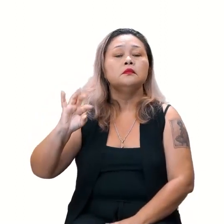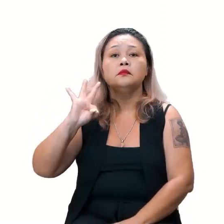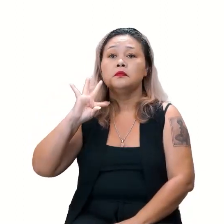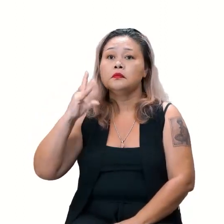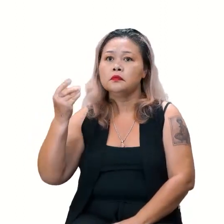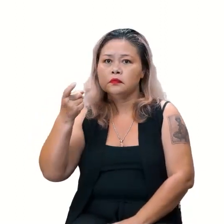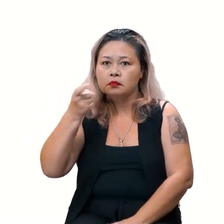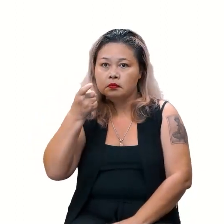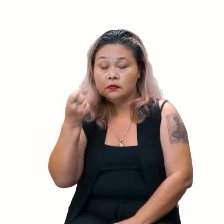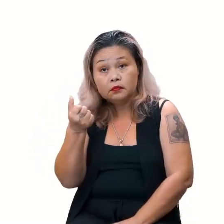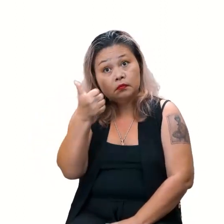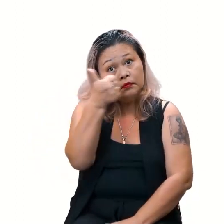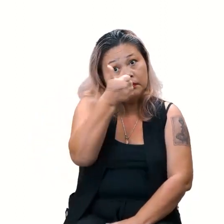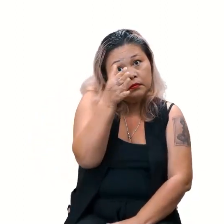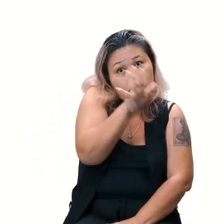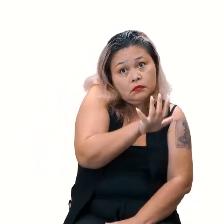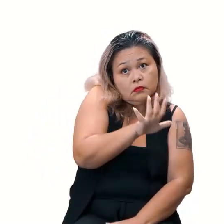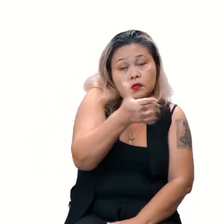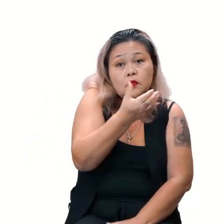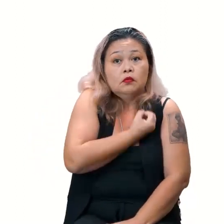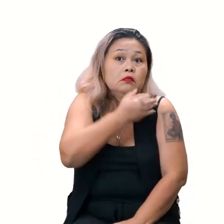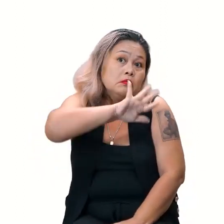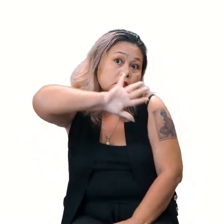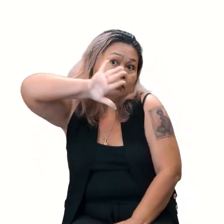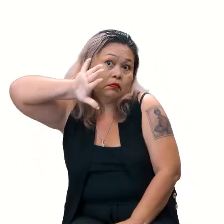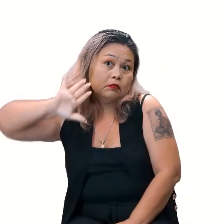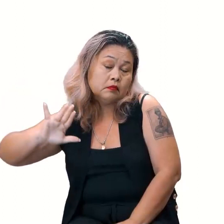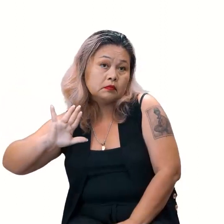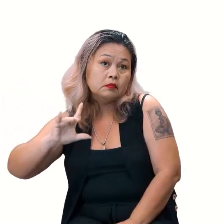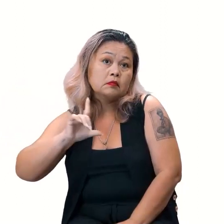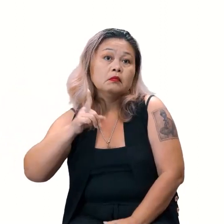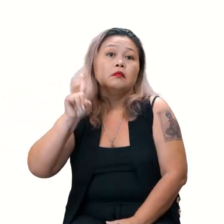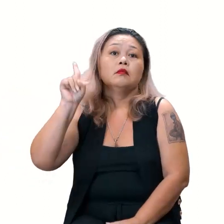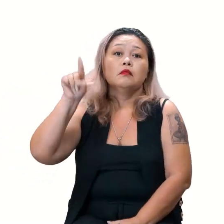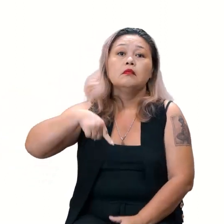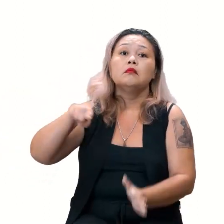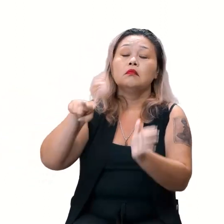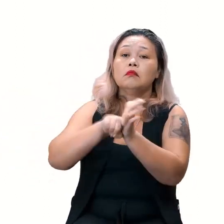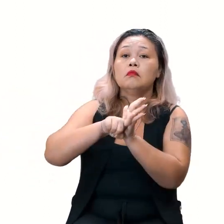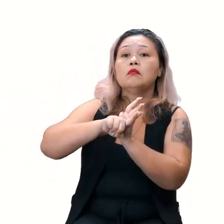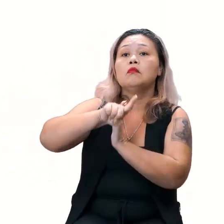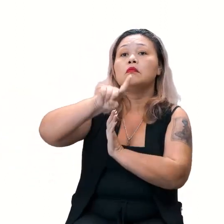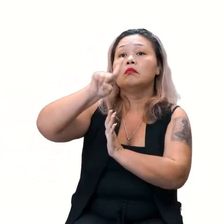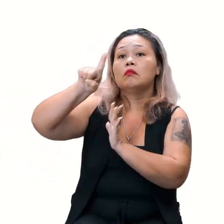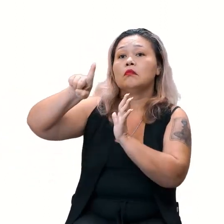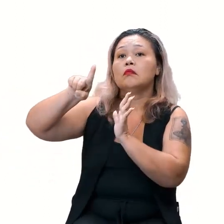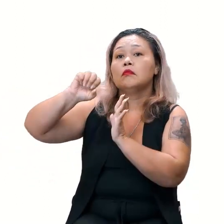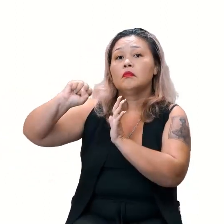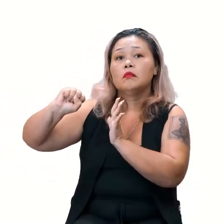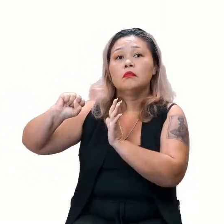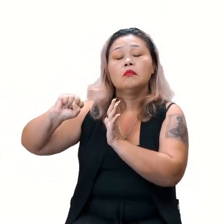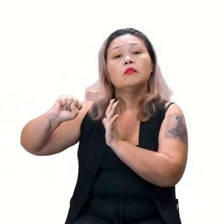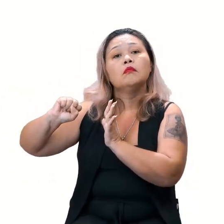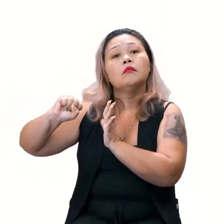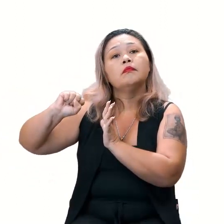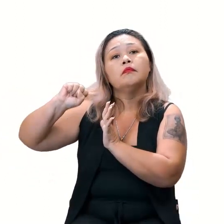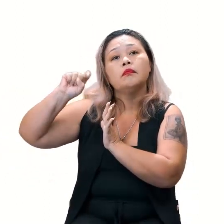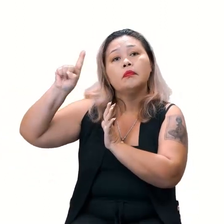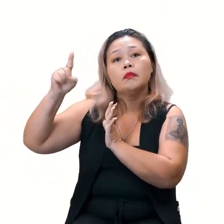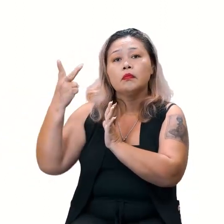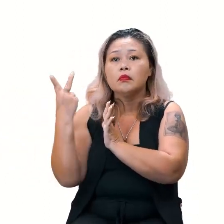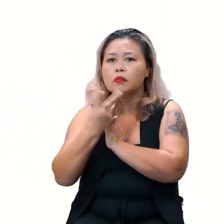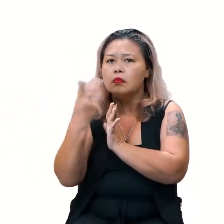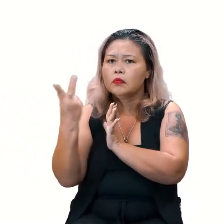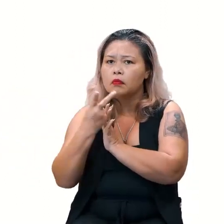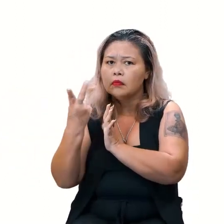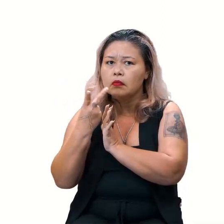x no primeiro membro, o que não tem passa para o outro. Então, o menos 8 passa subtraindo. Se eu tenho 2 com sinais negativos, eu posso